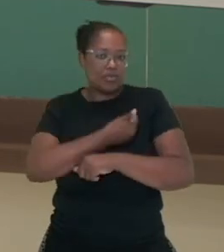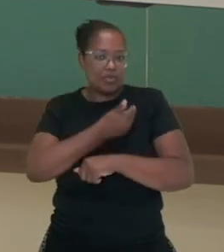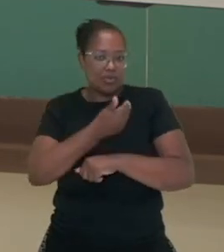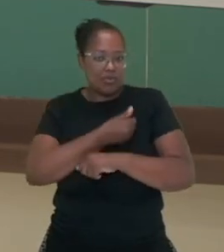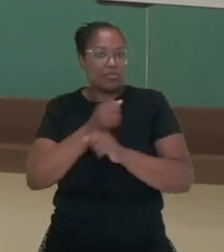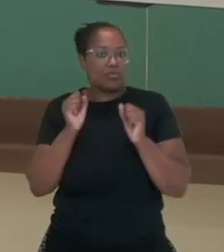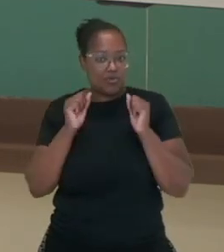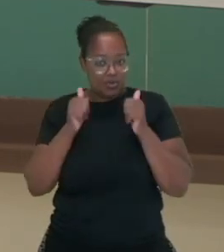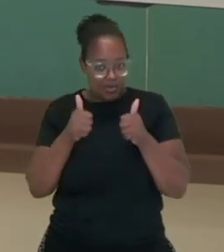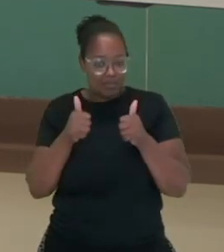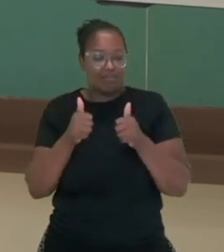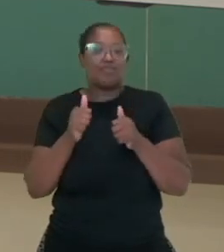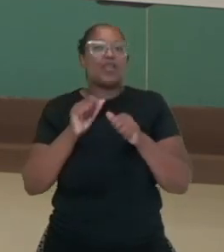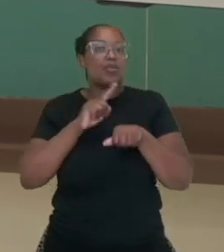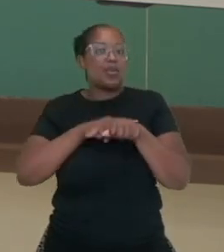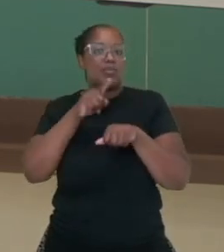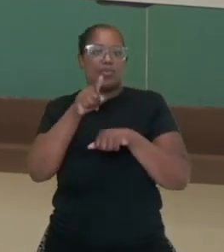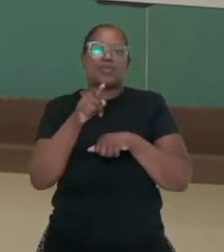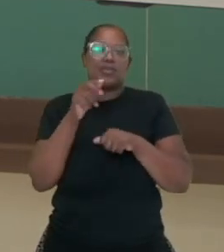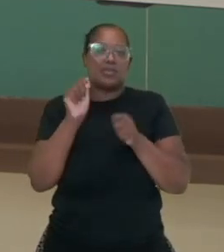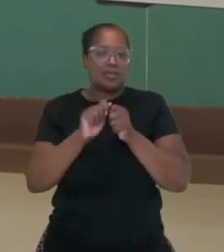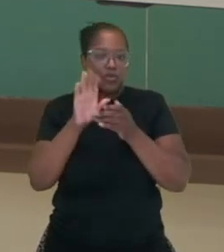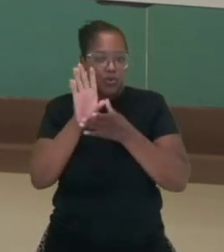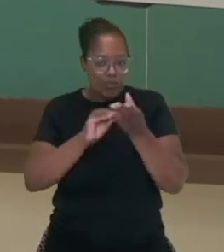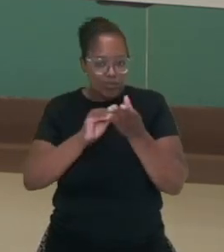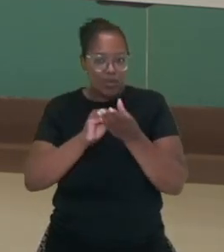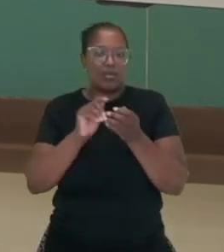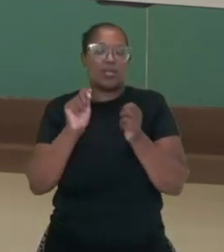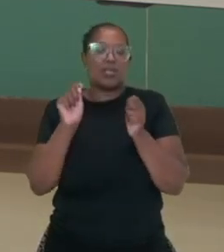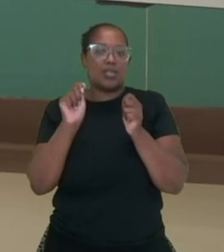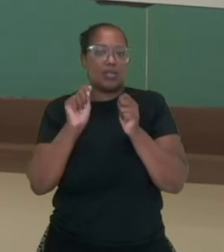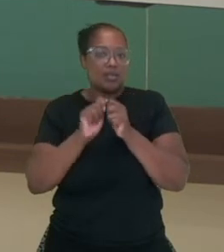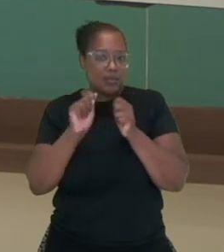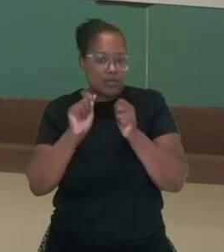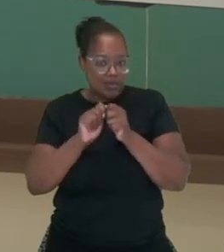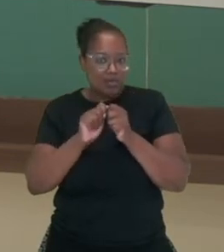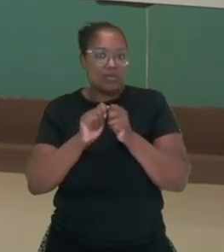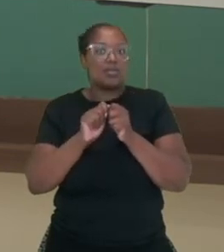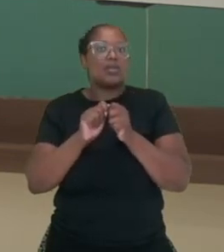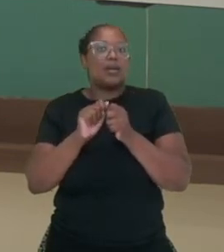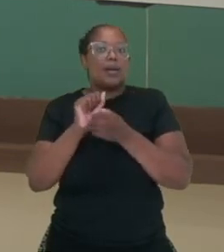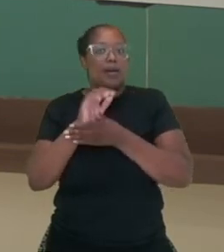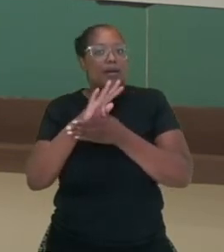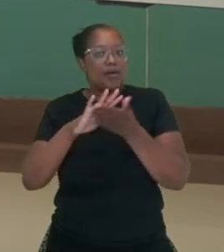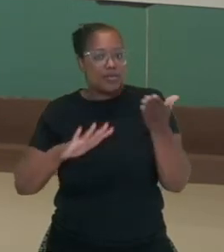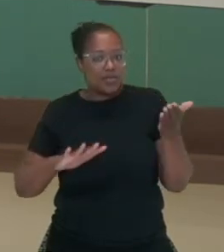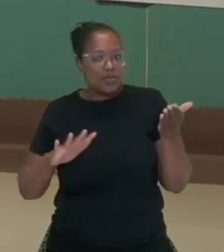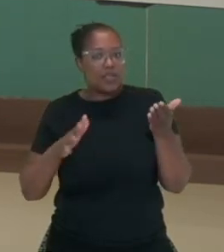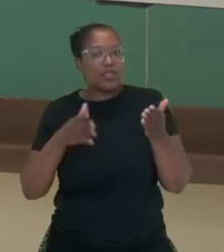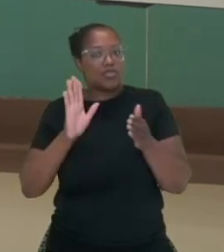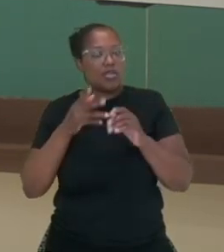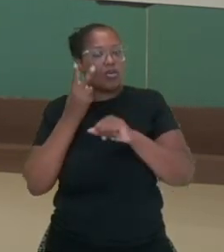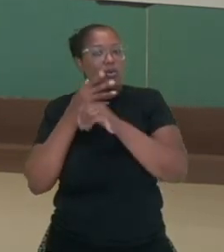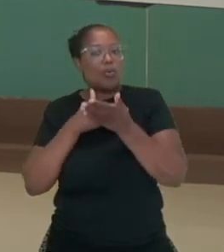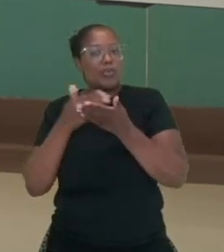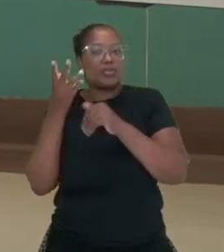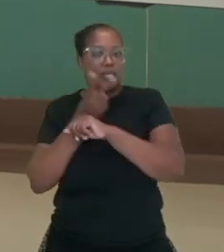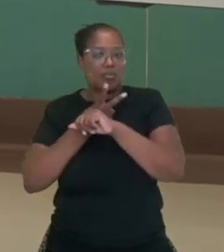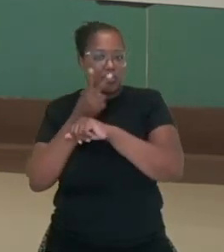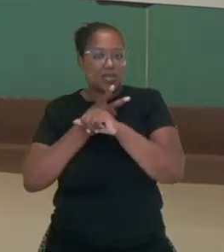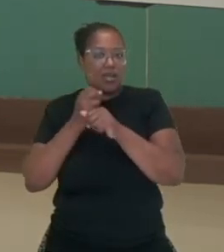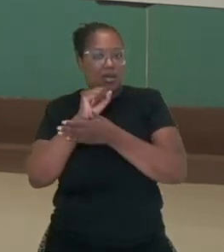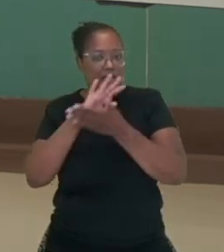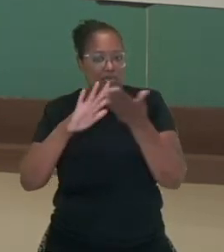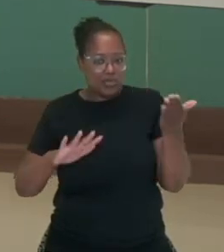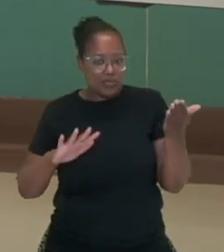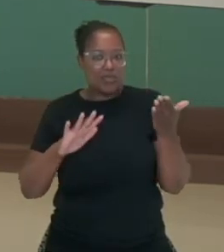ok? Tempinho então para vocês copiarem a proposta e já começar a buscar aí na sua